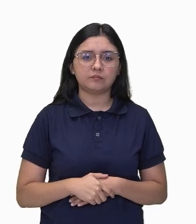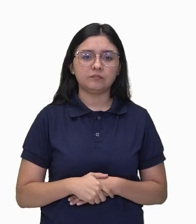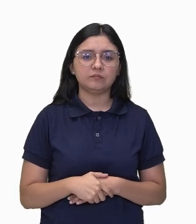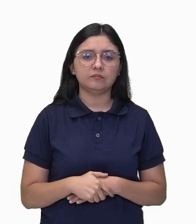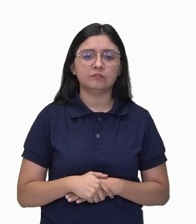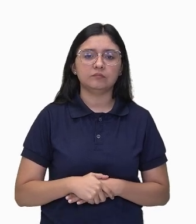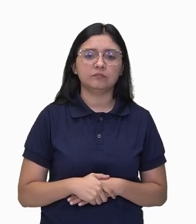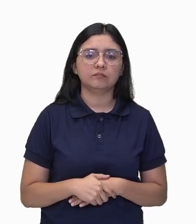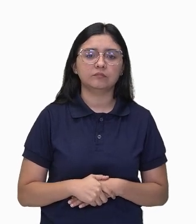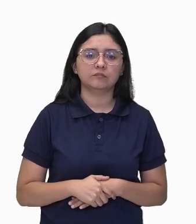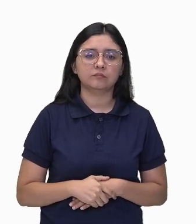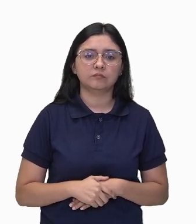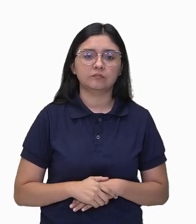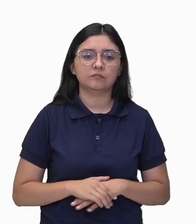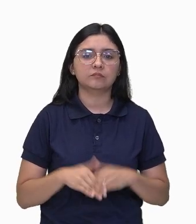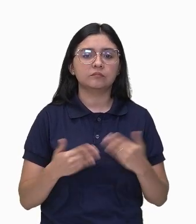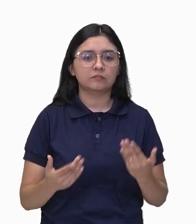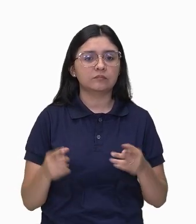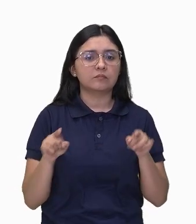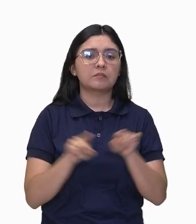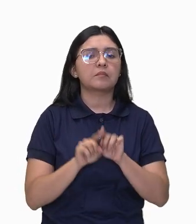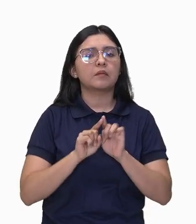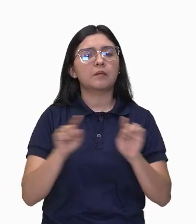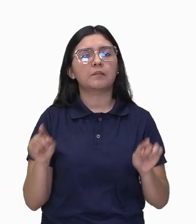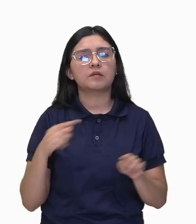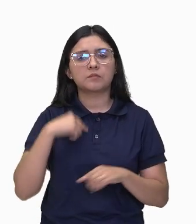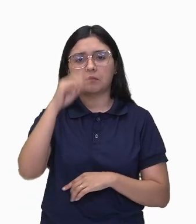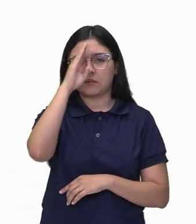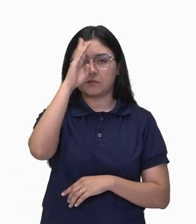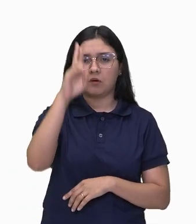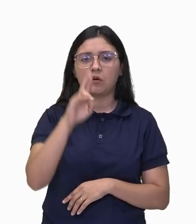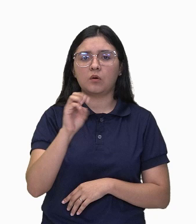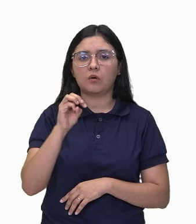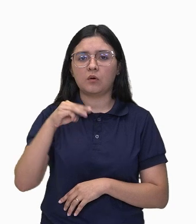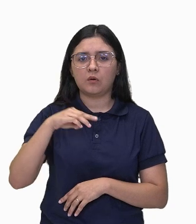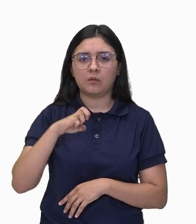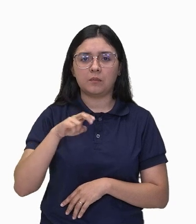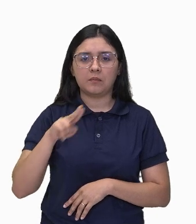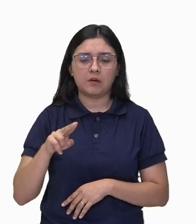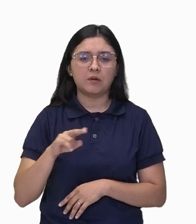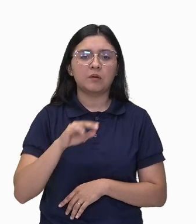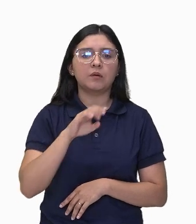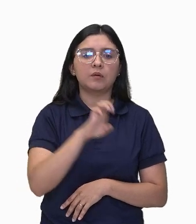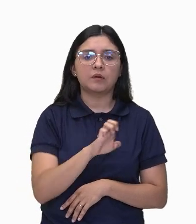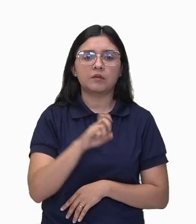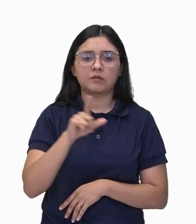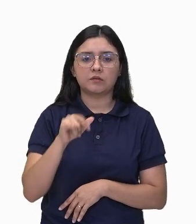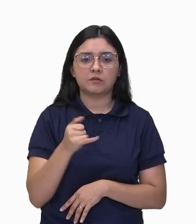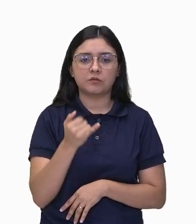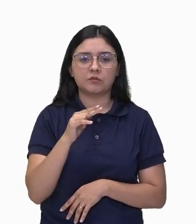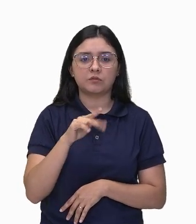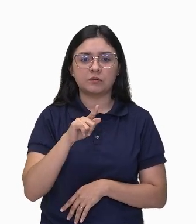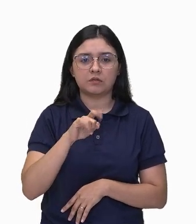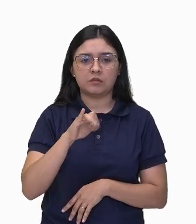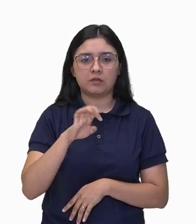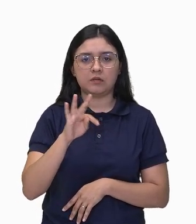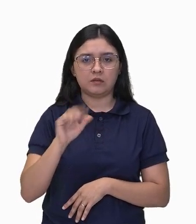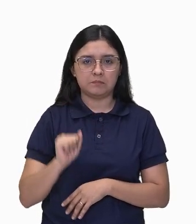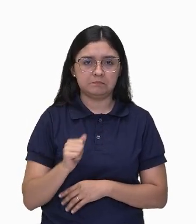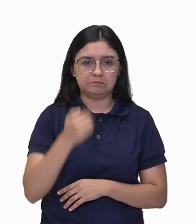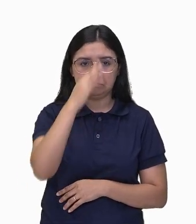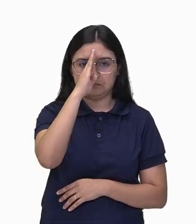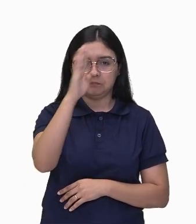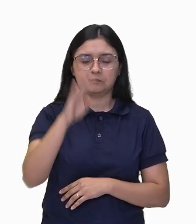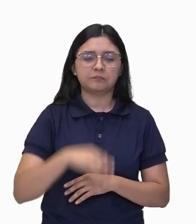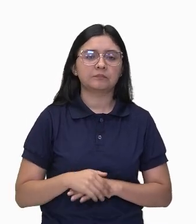é um clássico, encenado não só, né, a literatura em si, mas também no teatro. Vamos então agora falar sobre o Miguel